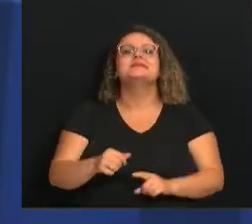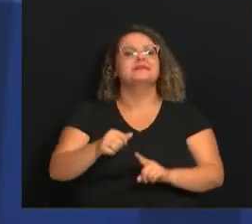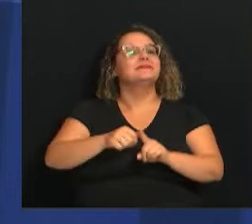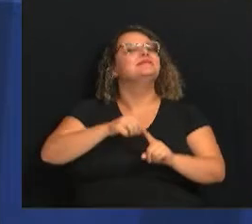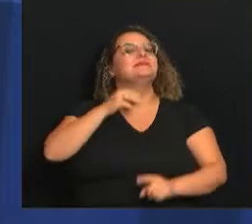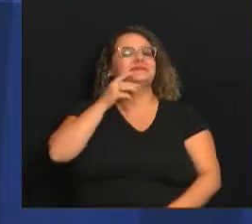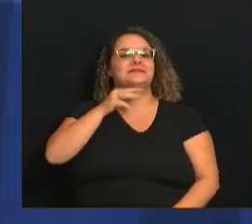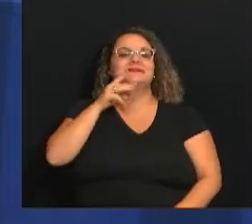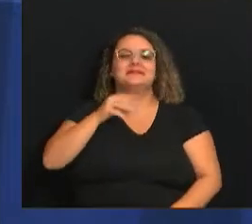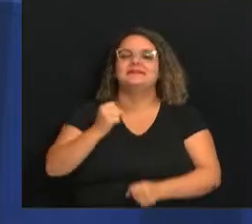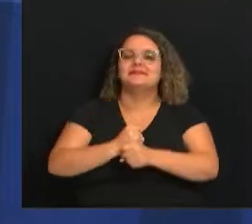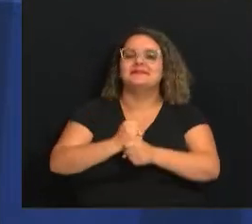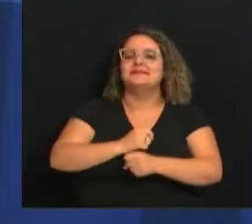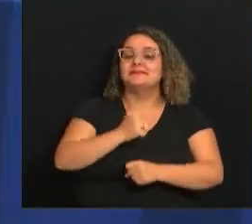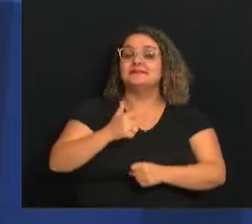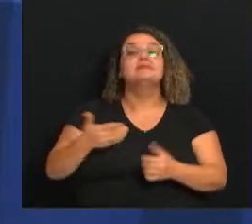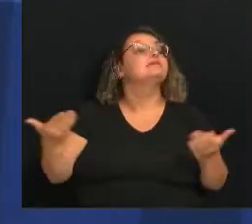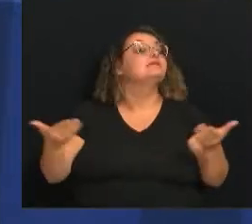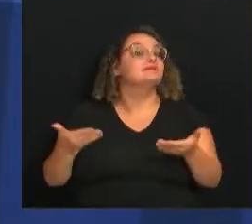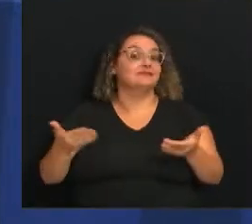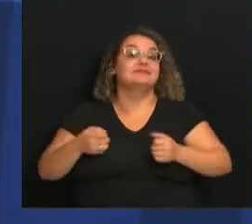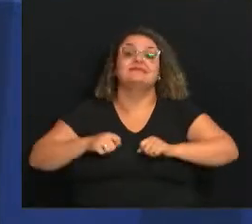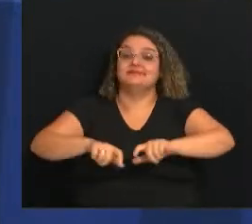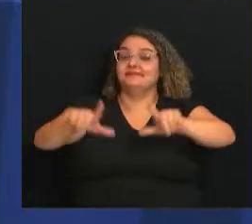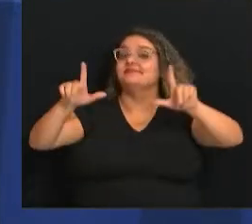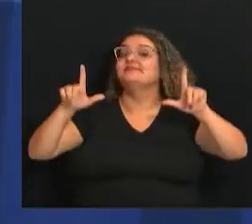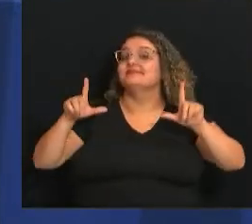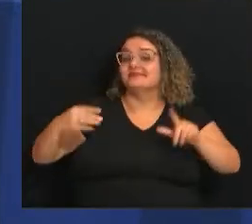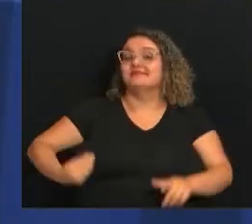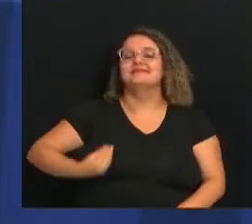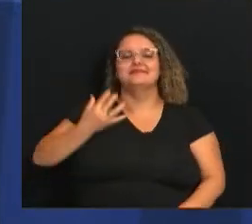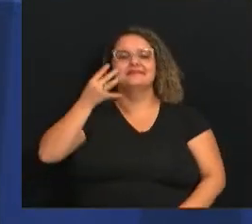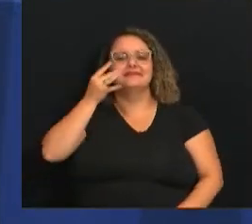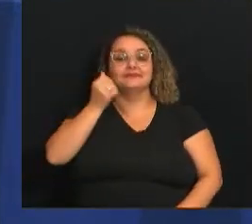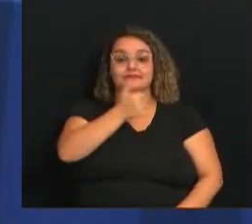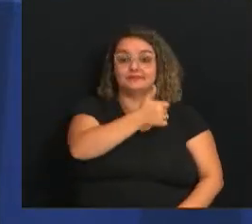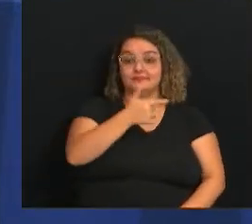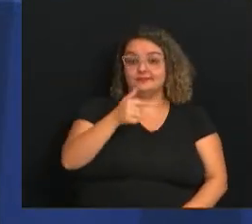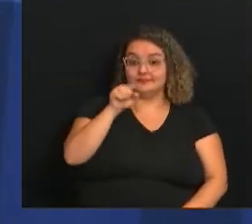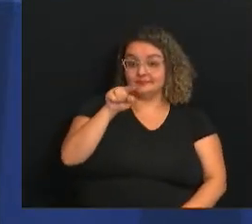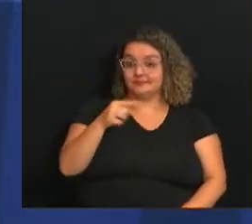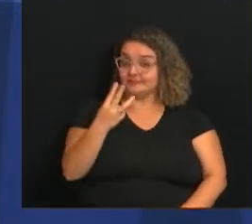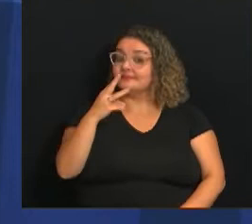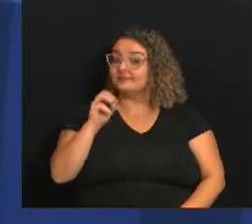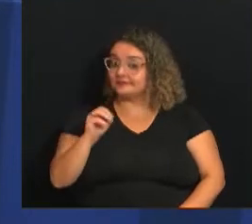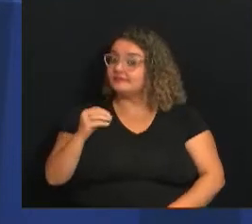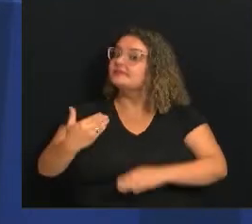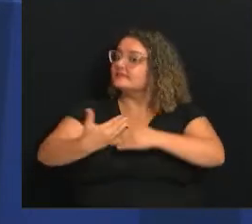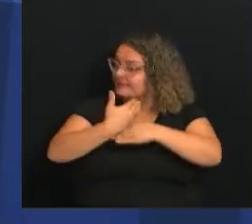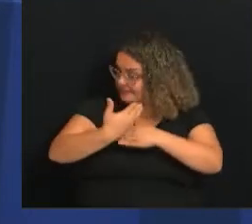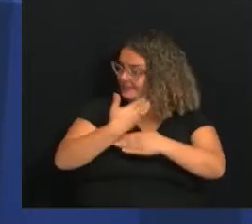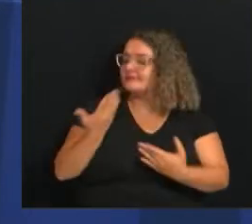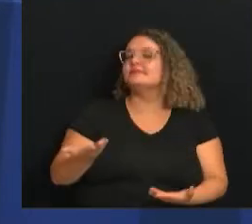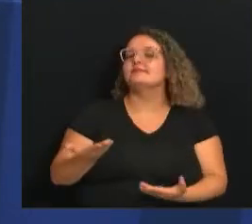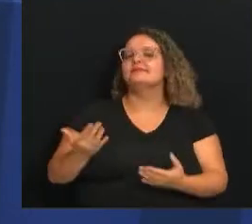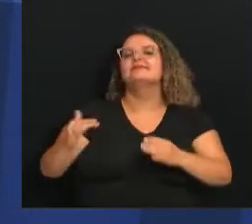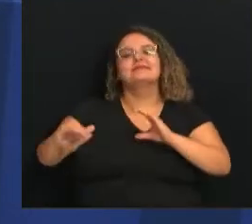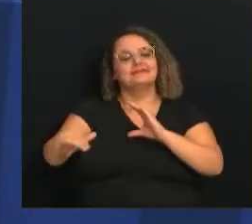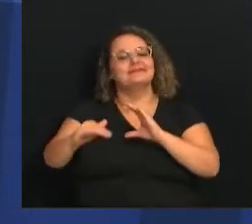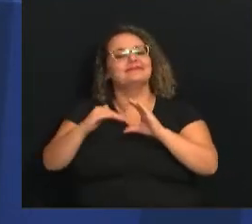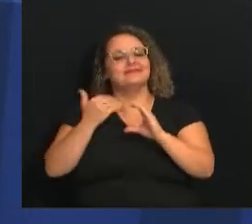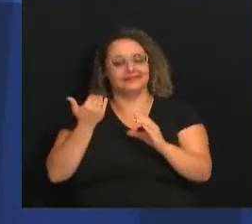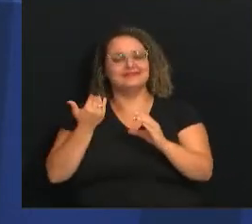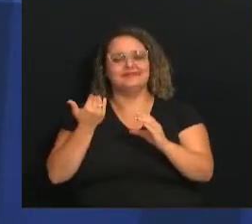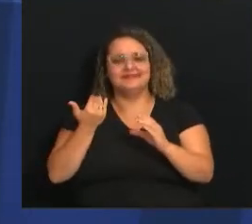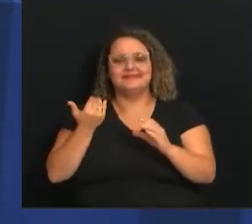Está no ar o Câmara Notícia ao vivo, 12:30. Eu quero a sua participação, hein? Envie a sua mensagem